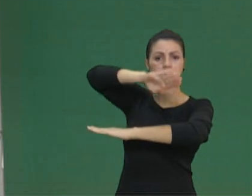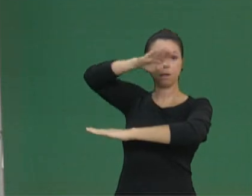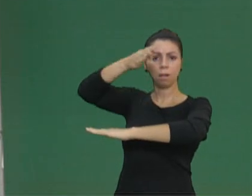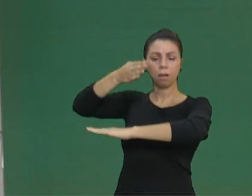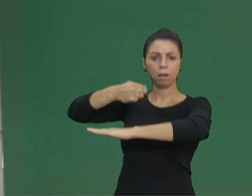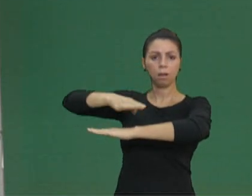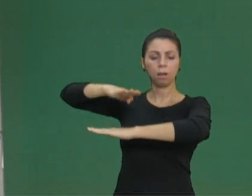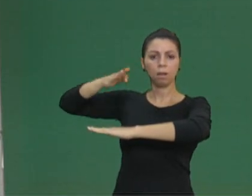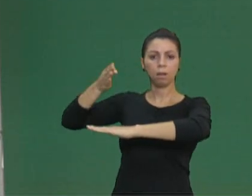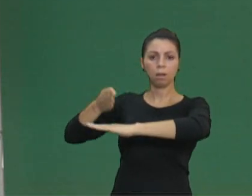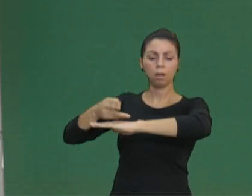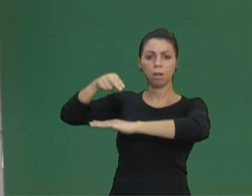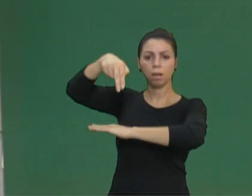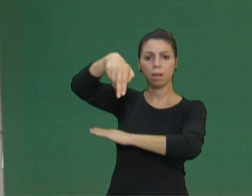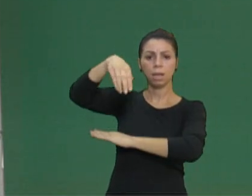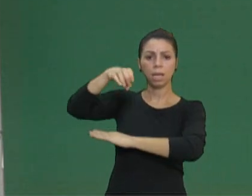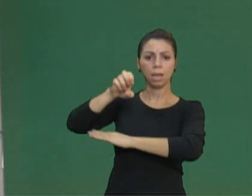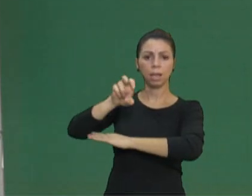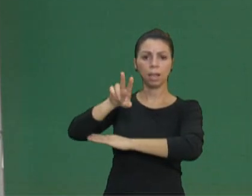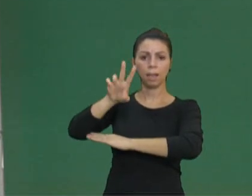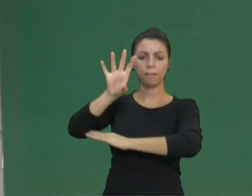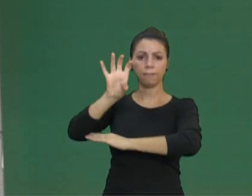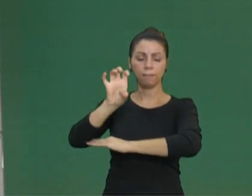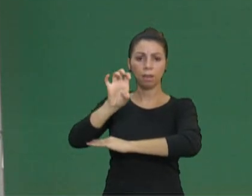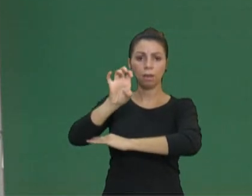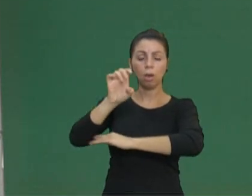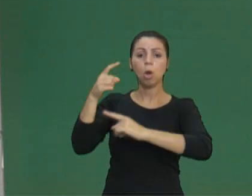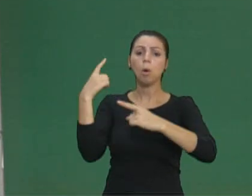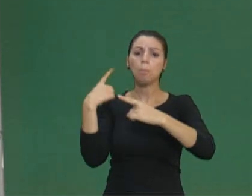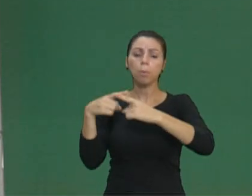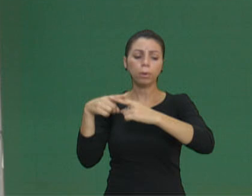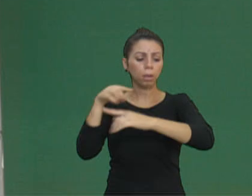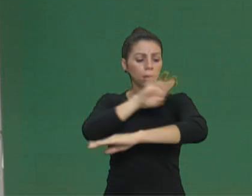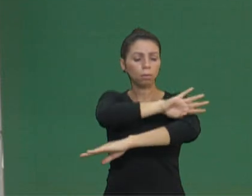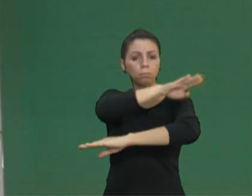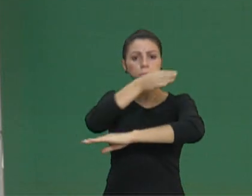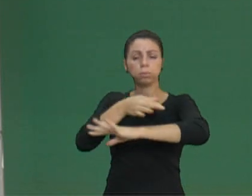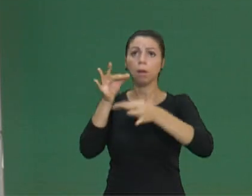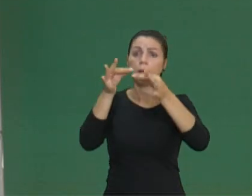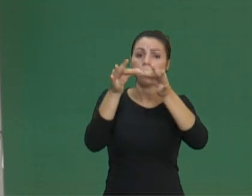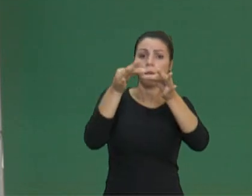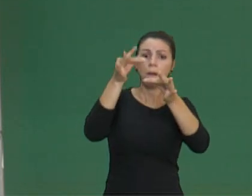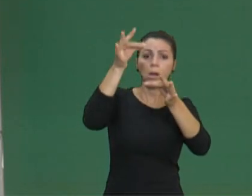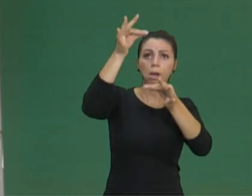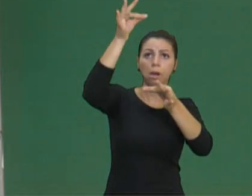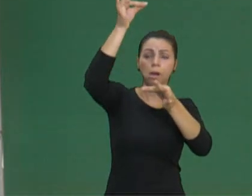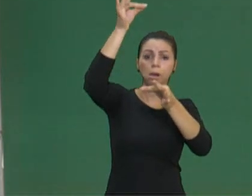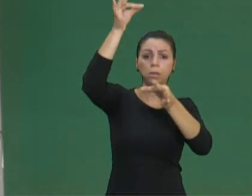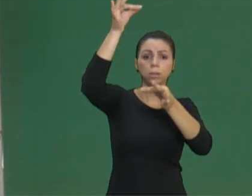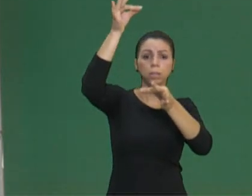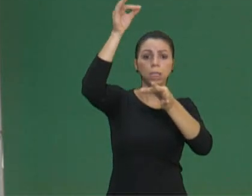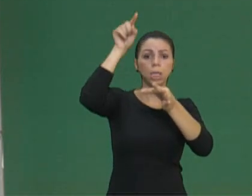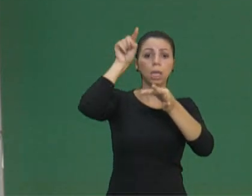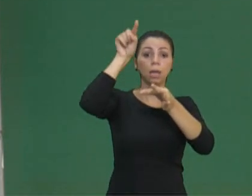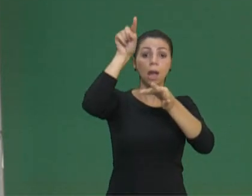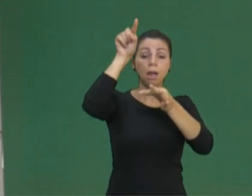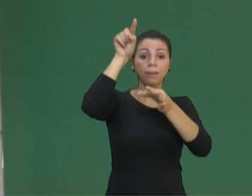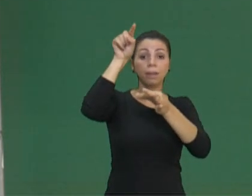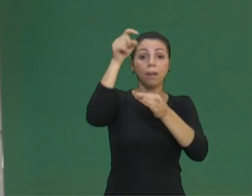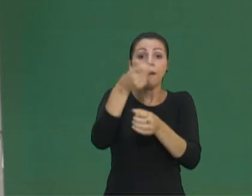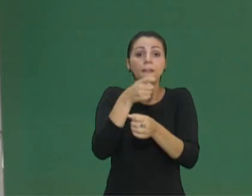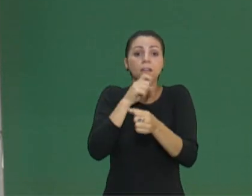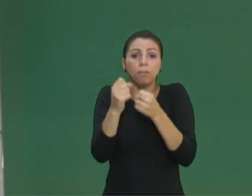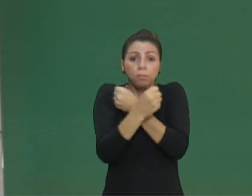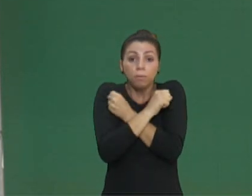cima? Porque quanto maior a altitude, menor as temperaturas, tá? Por isso que a neve está lá em cima e aqui na